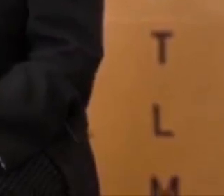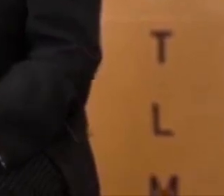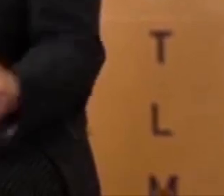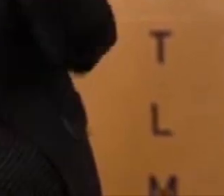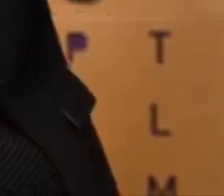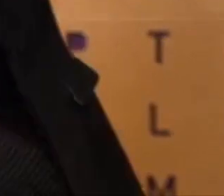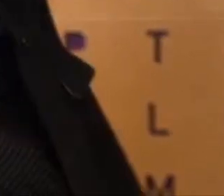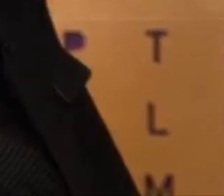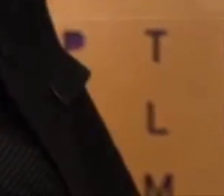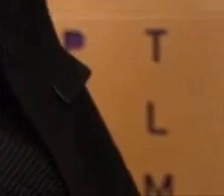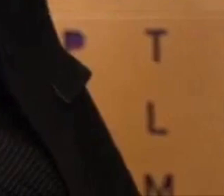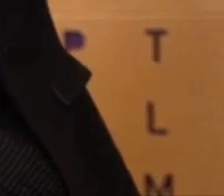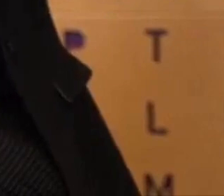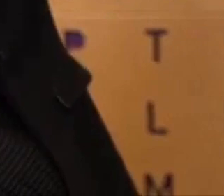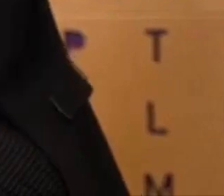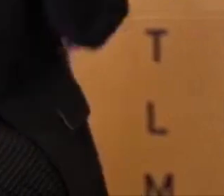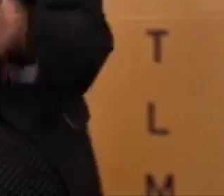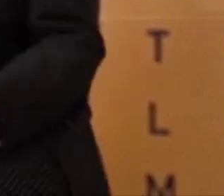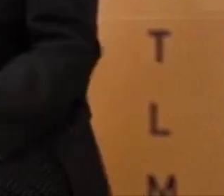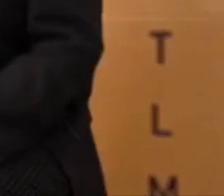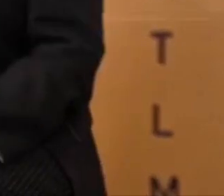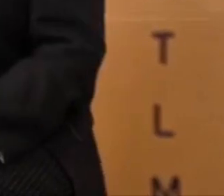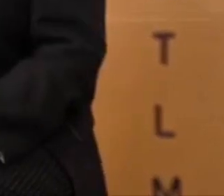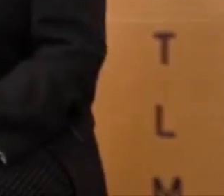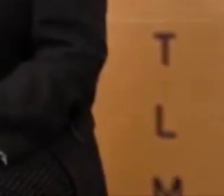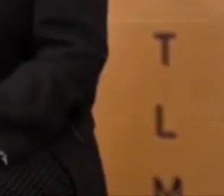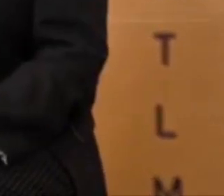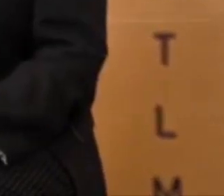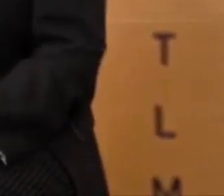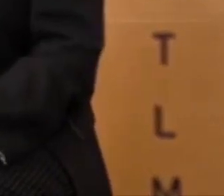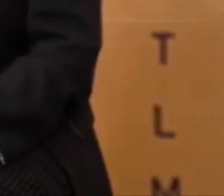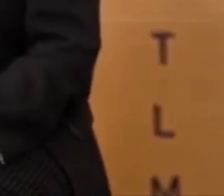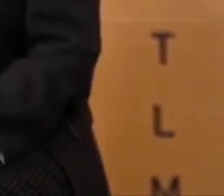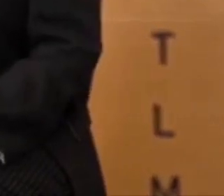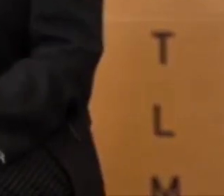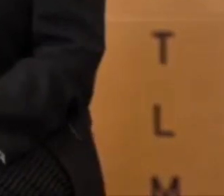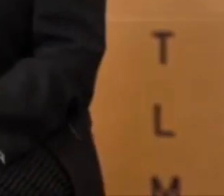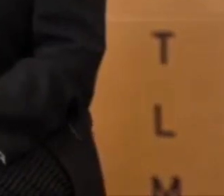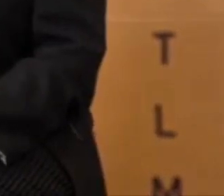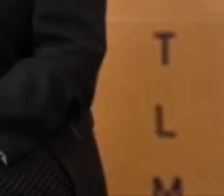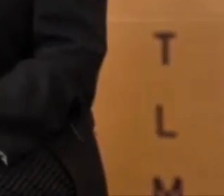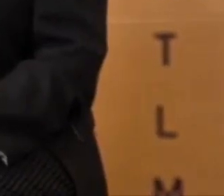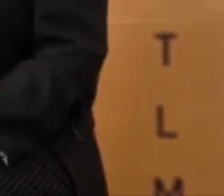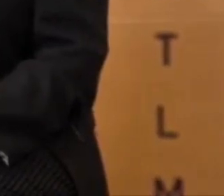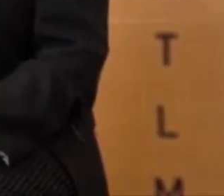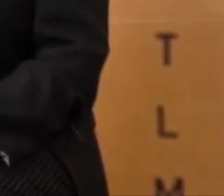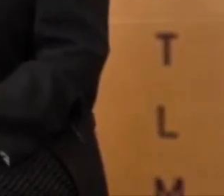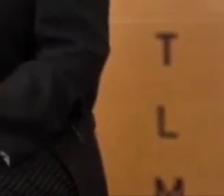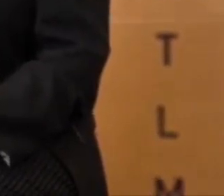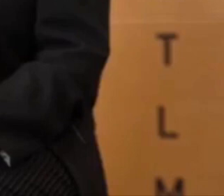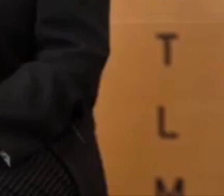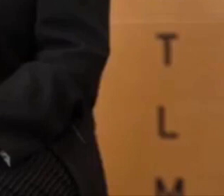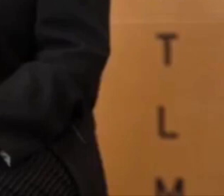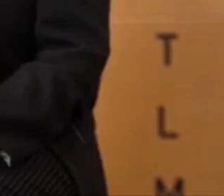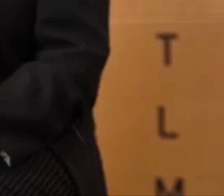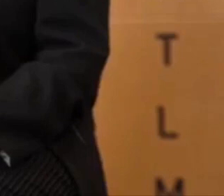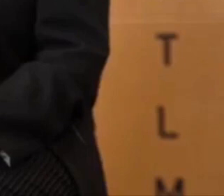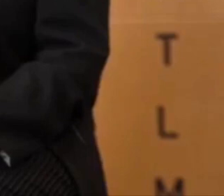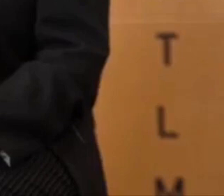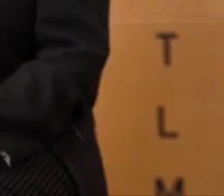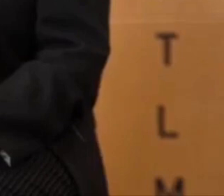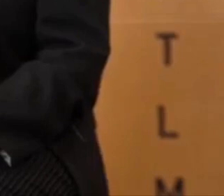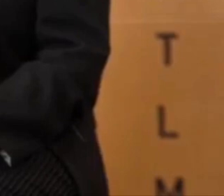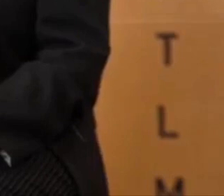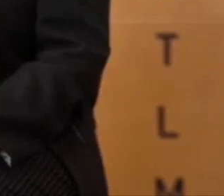grupo Raizen Informa, no Workplace, e vão mandando as suas perguntas para a gente. Para começar essa semana, que vai ter